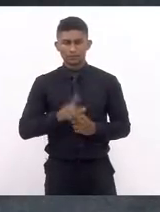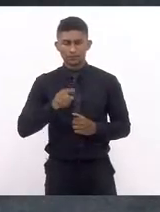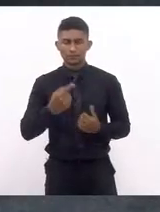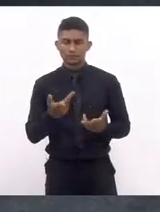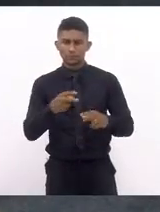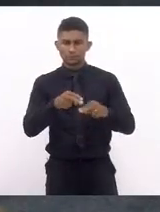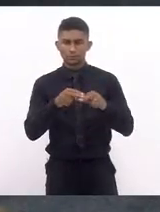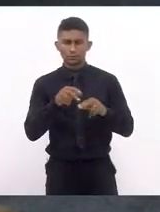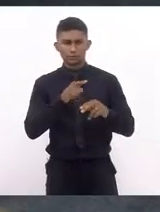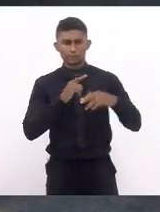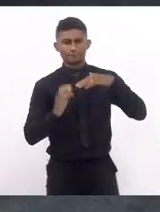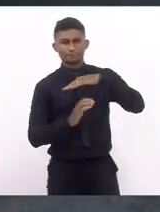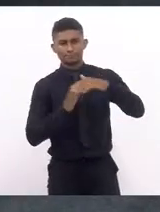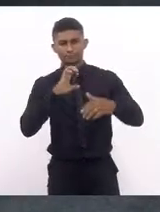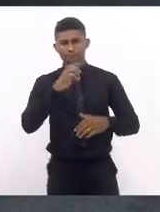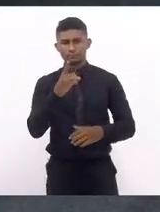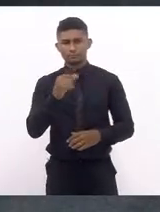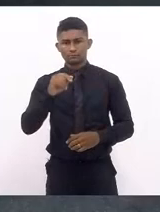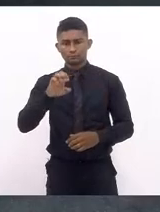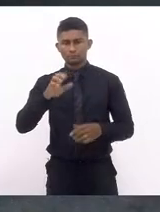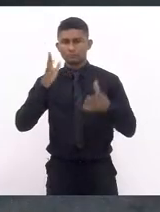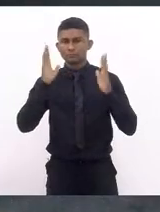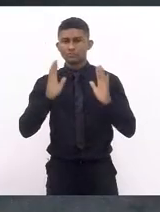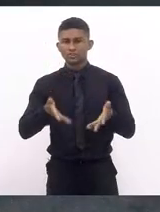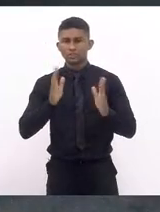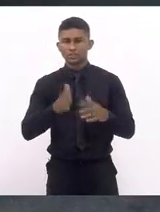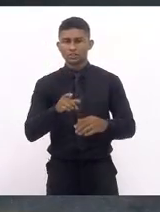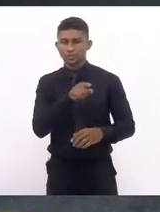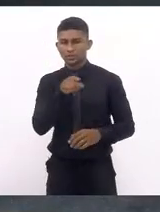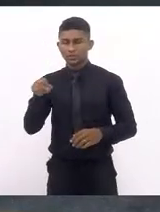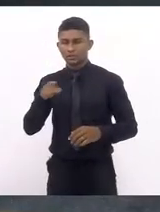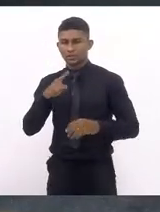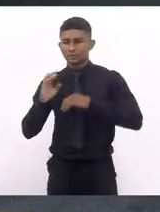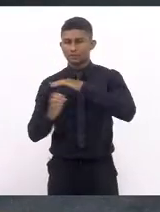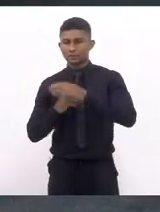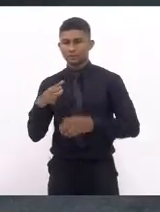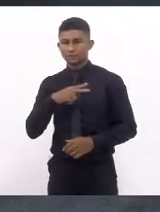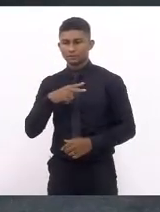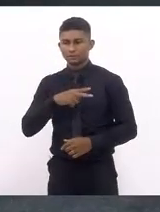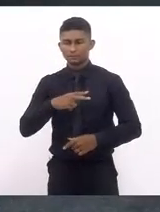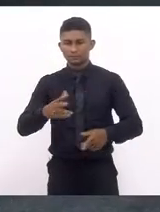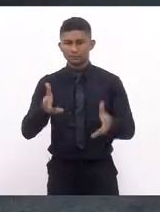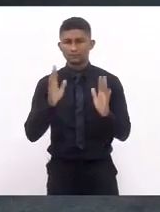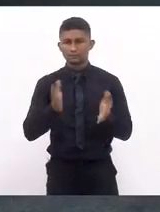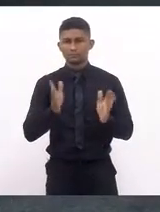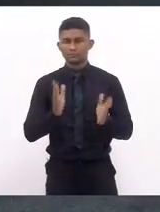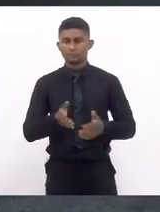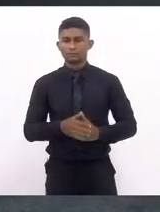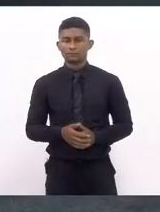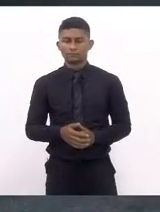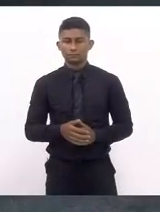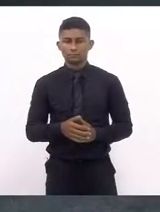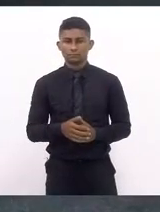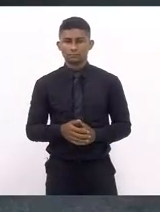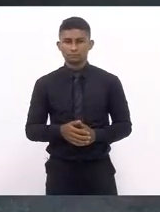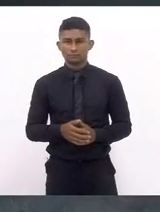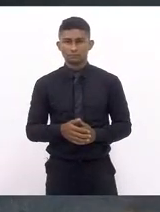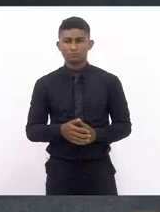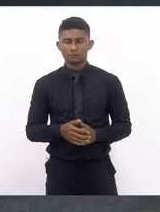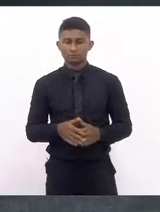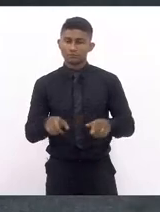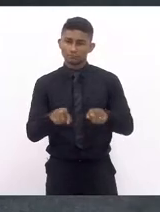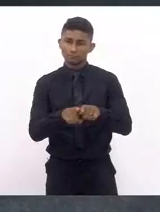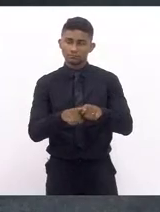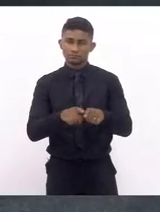da Cedae já está na mão da iniciativa privada inclusive o lote vencido pela